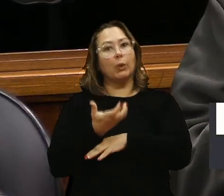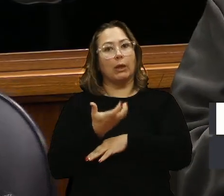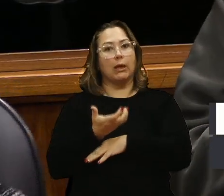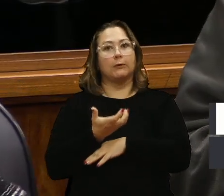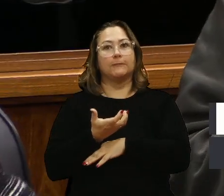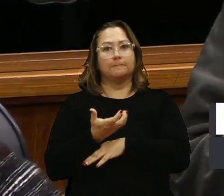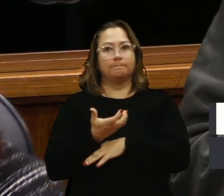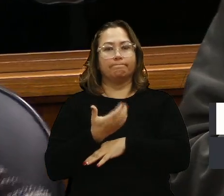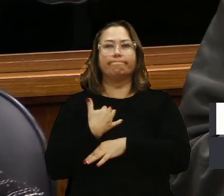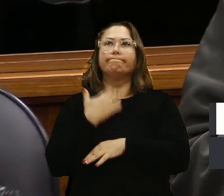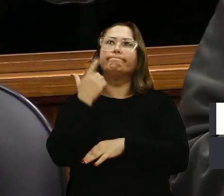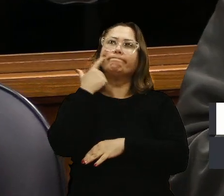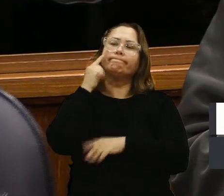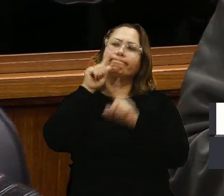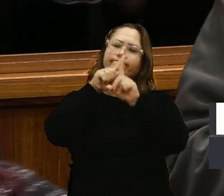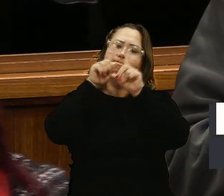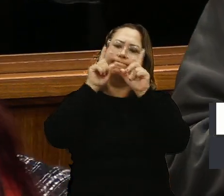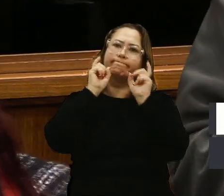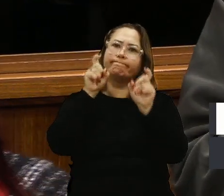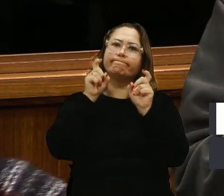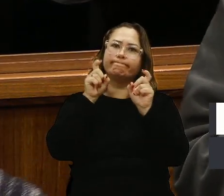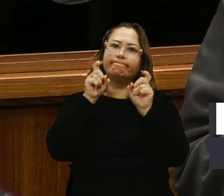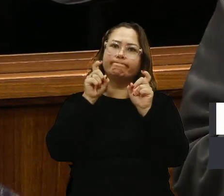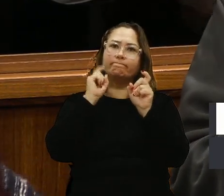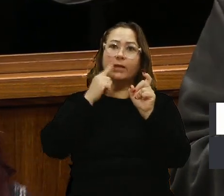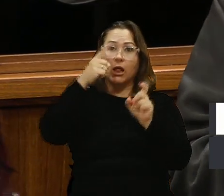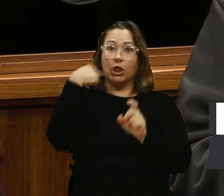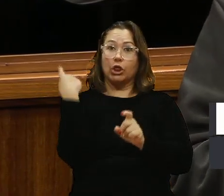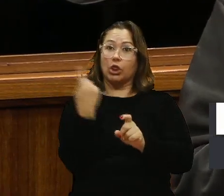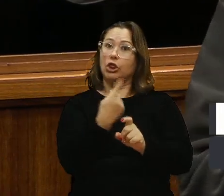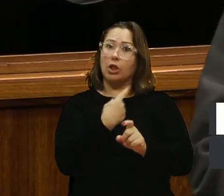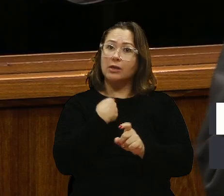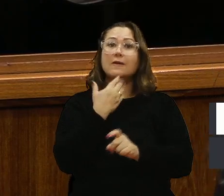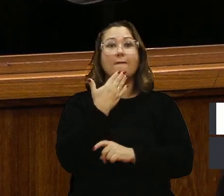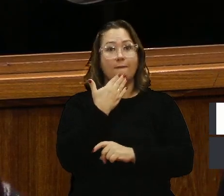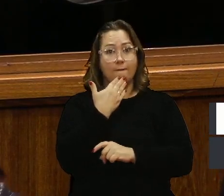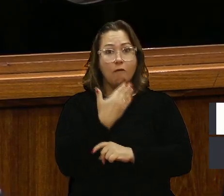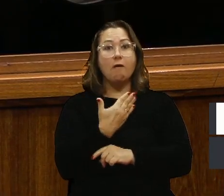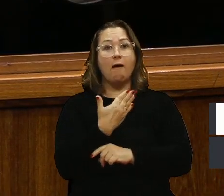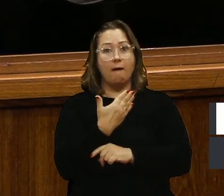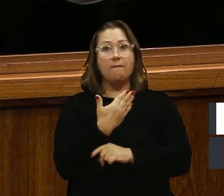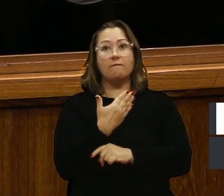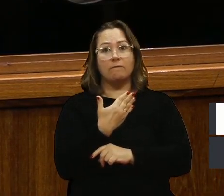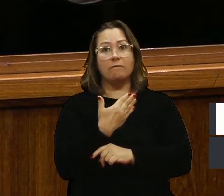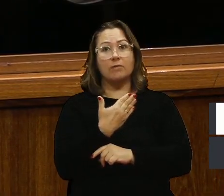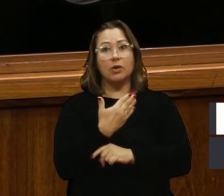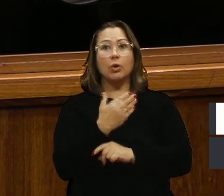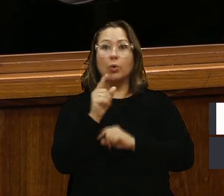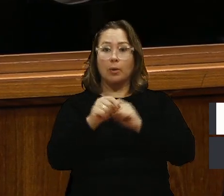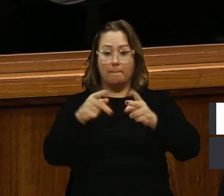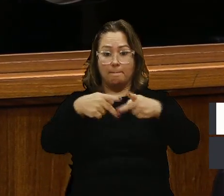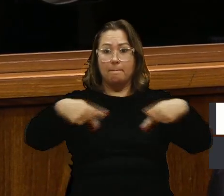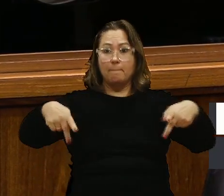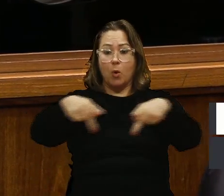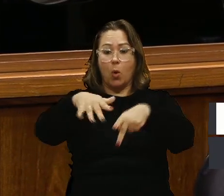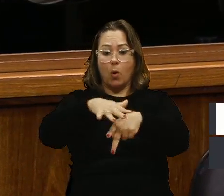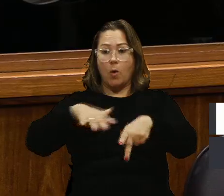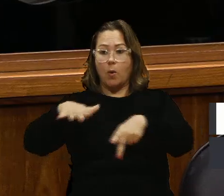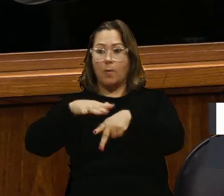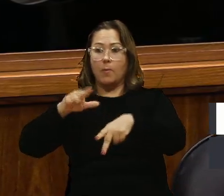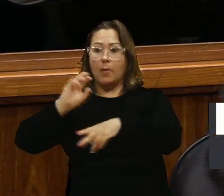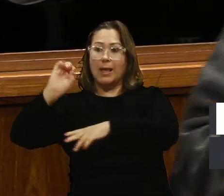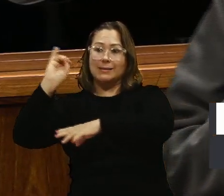Me ficou o questionamento. A gente é favorável, então, que a população imigrante